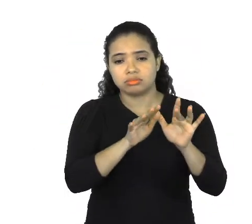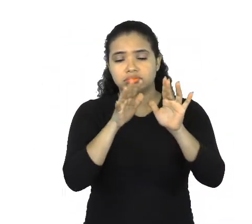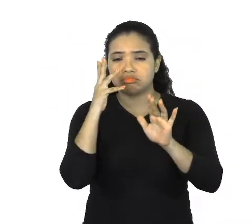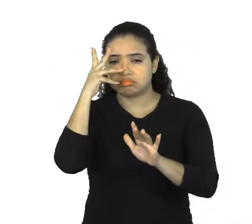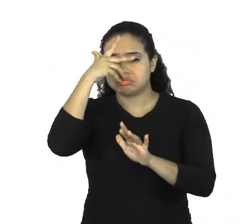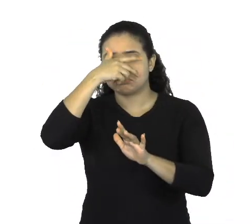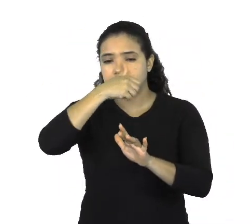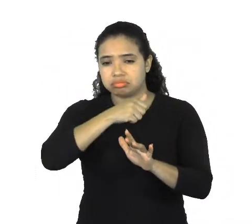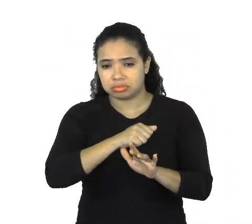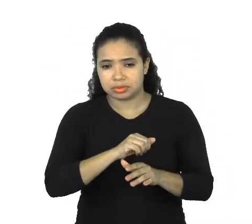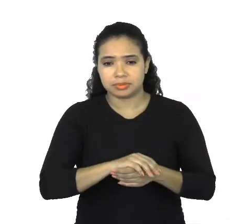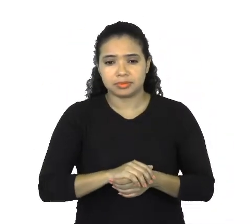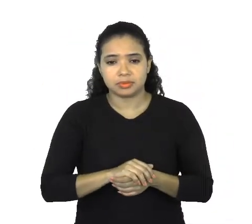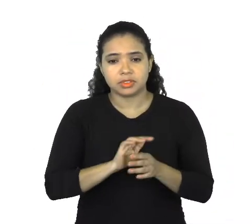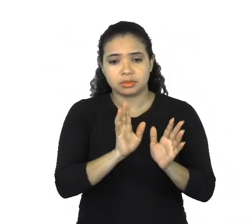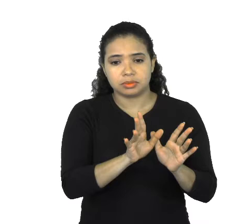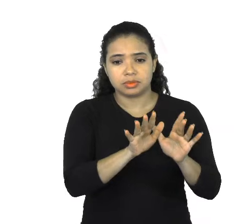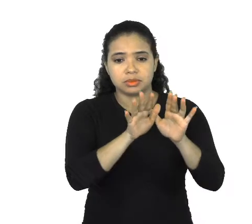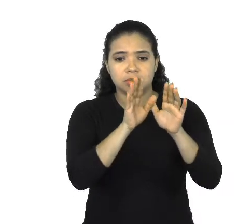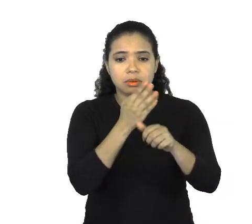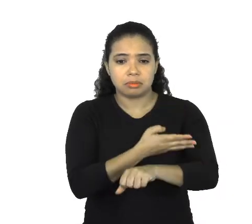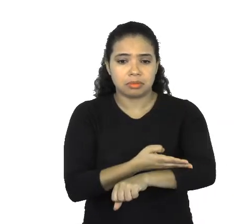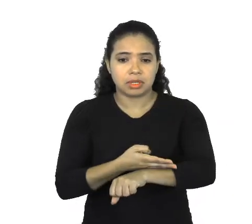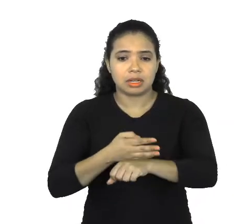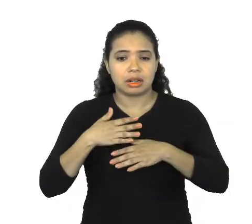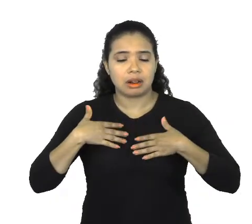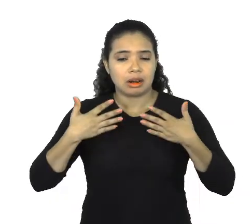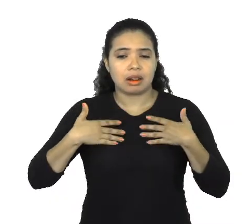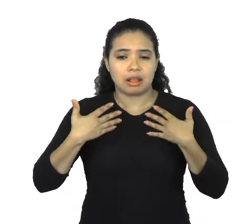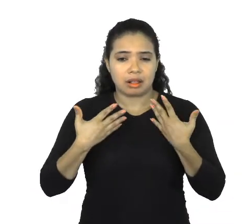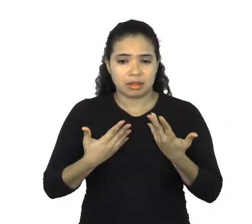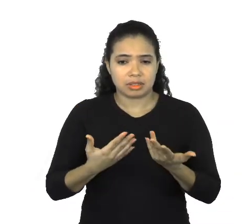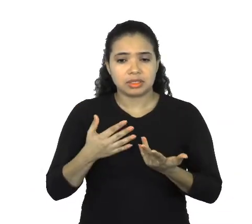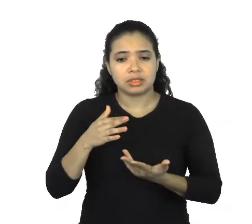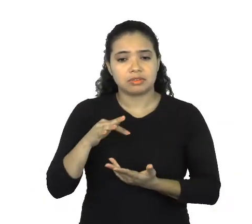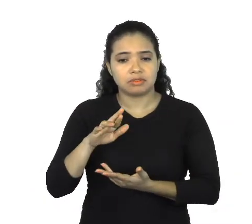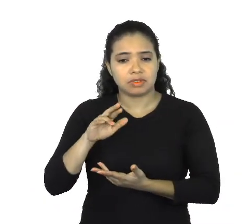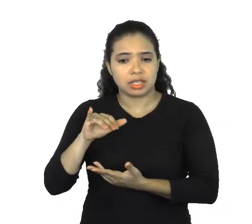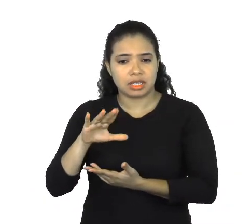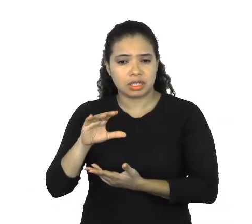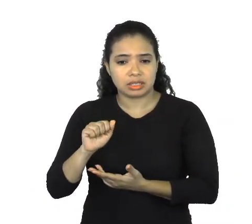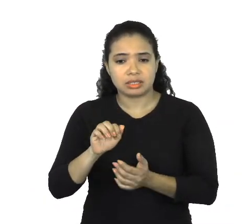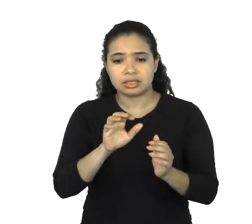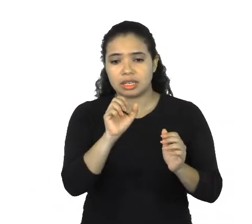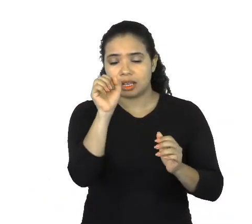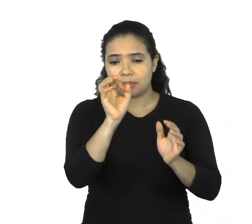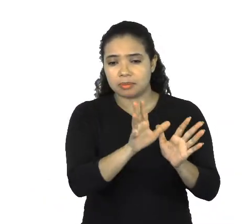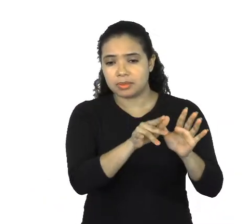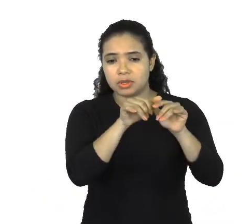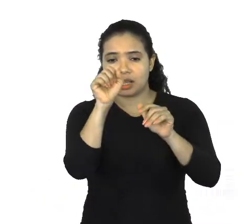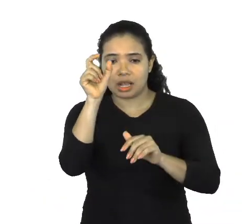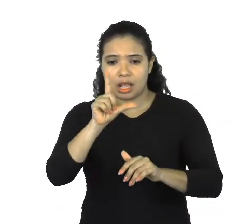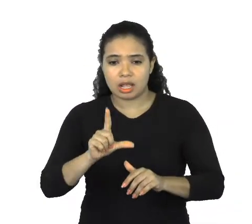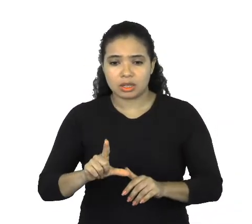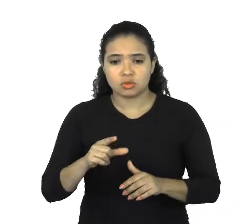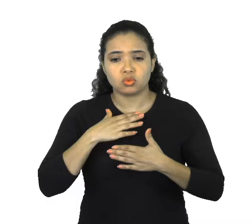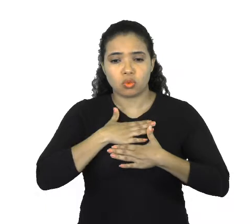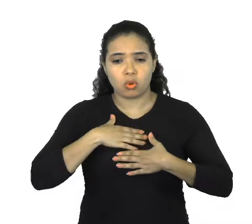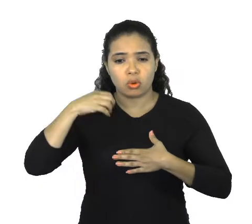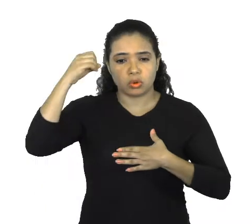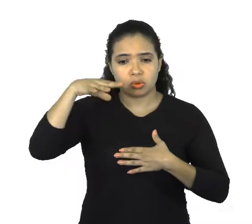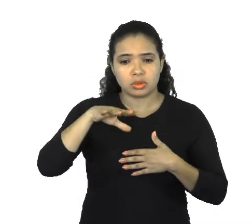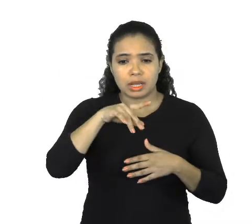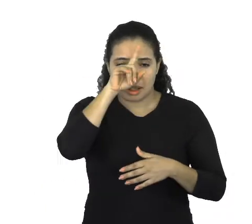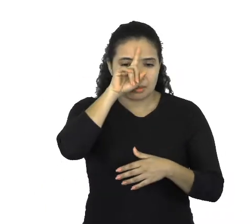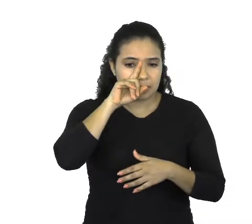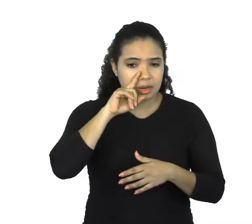francas. Borboletas azuis gostam de luz. As amarelinhas são tão bonitinhas e as pretas então, ó